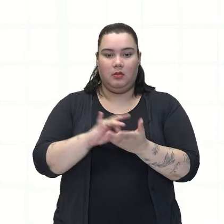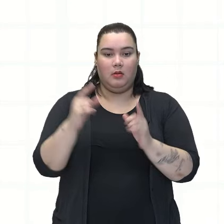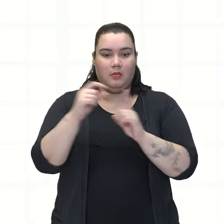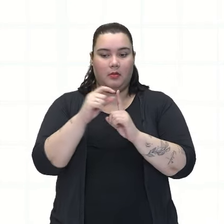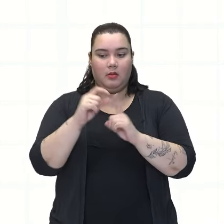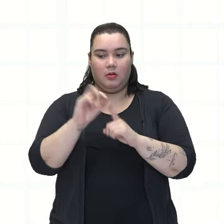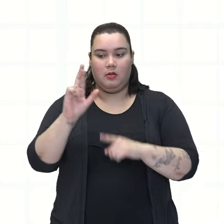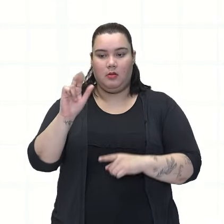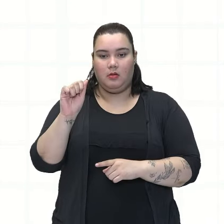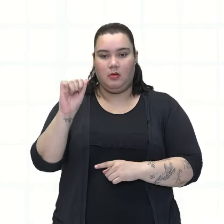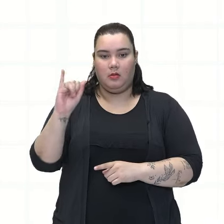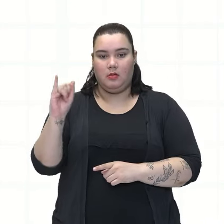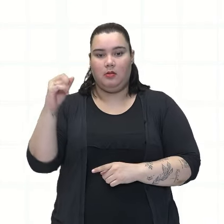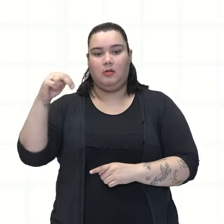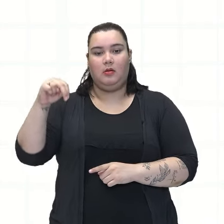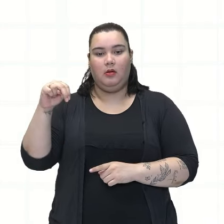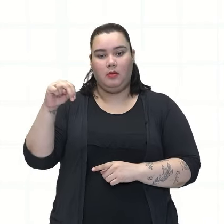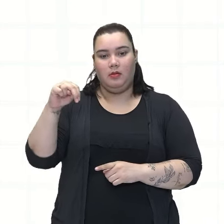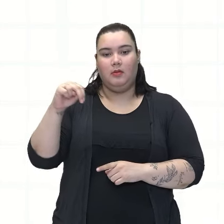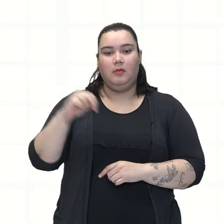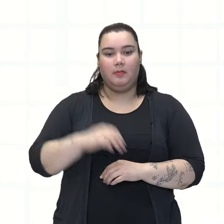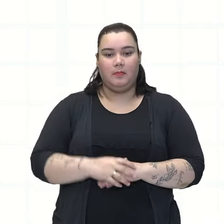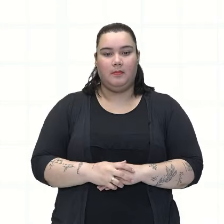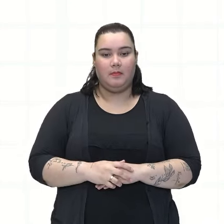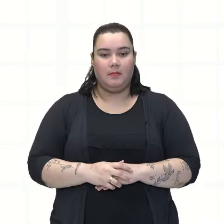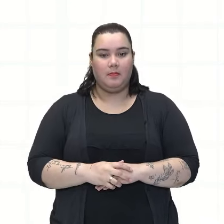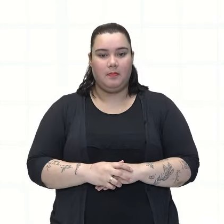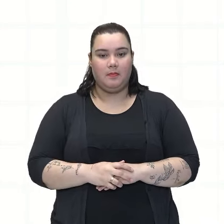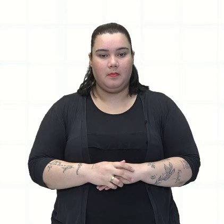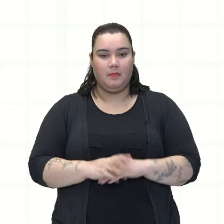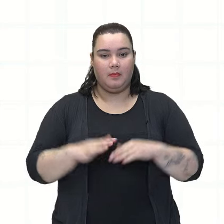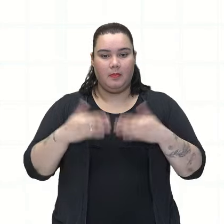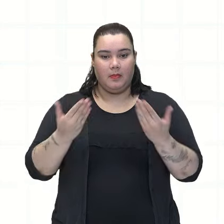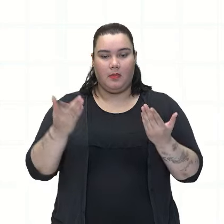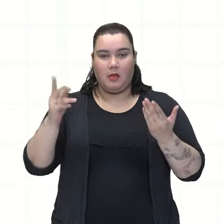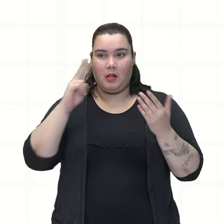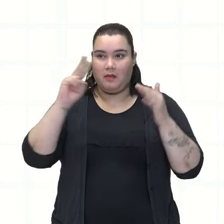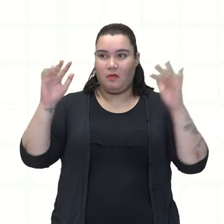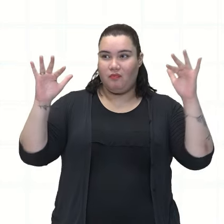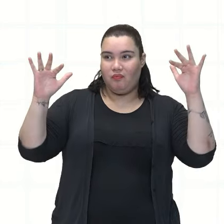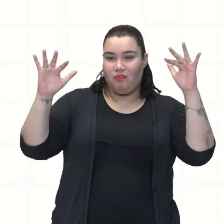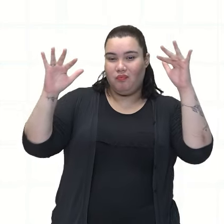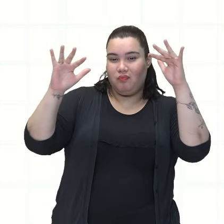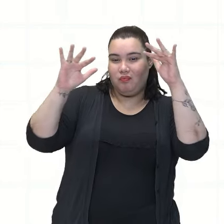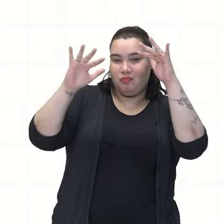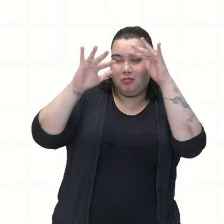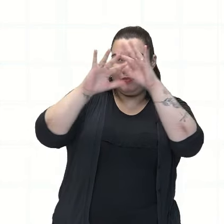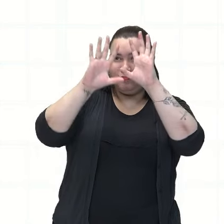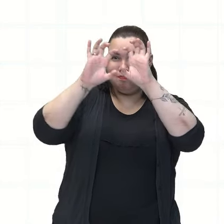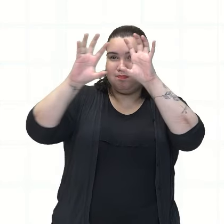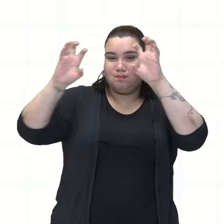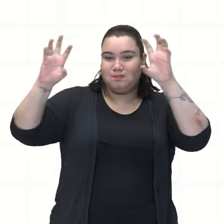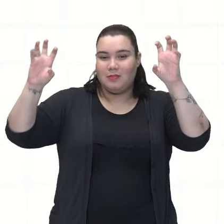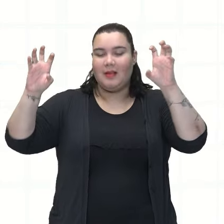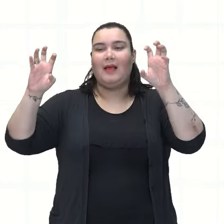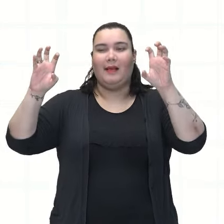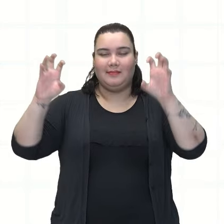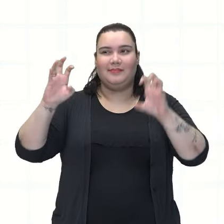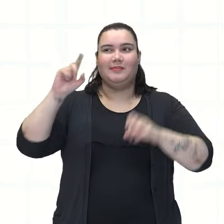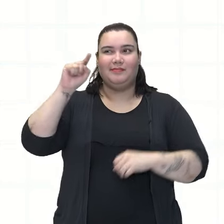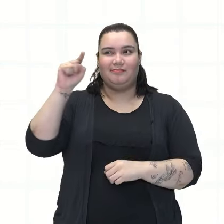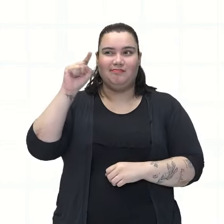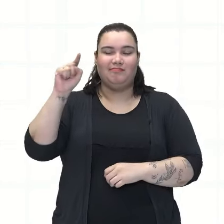o verbo chover. Então, como ela viu que está bem nublado, né, o céu, ela tem